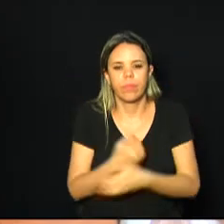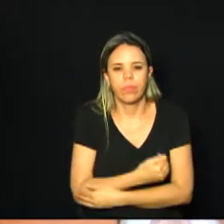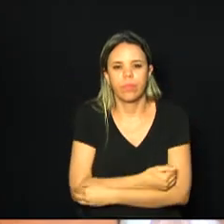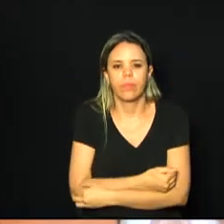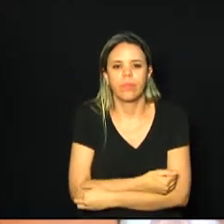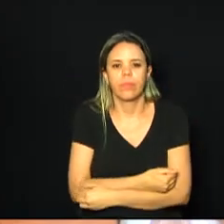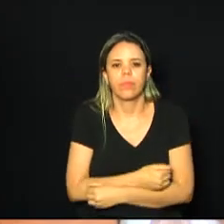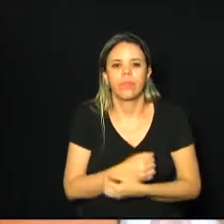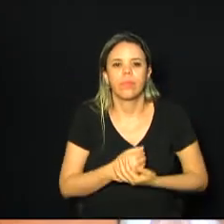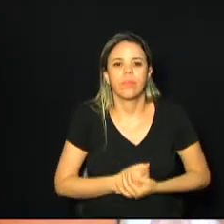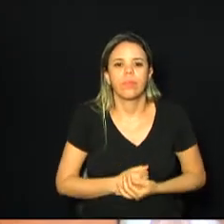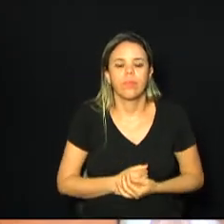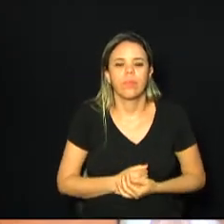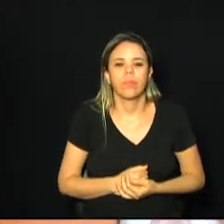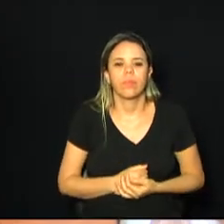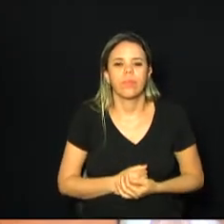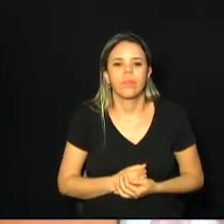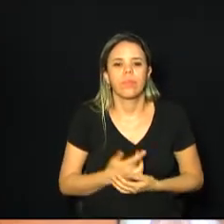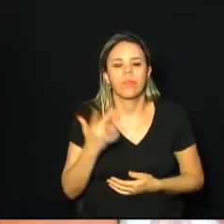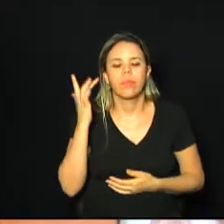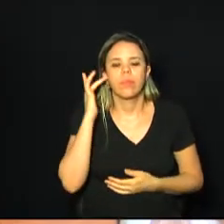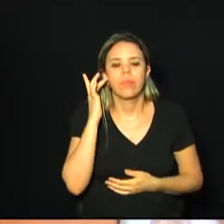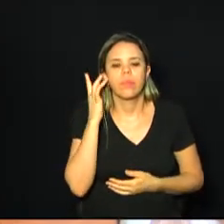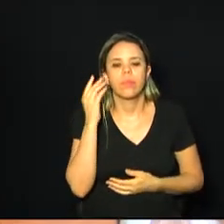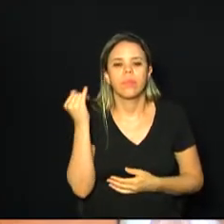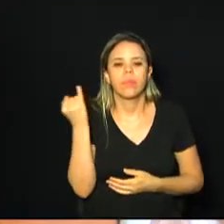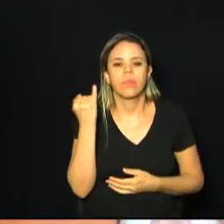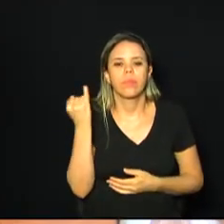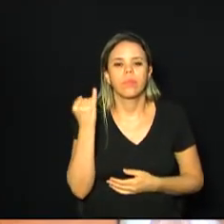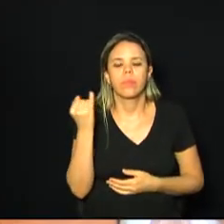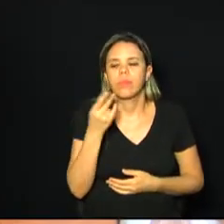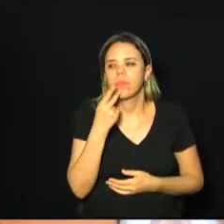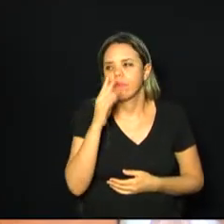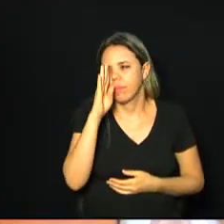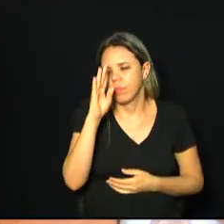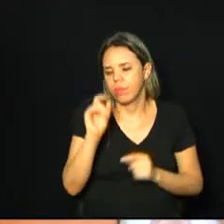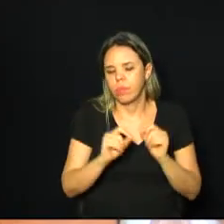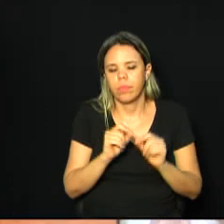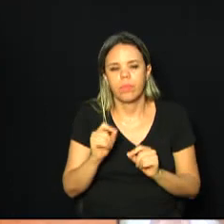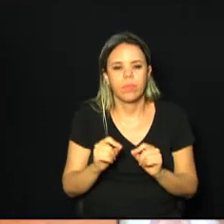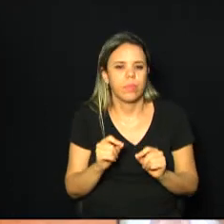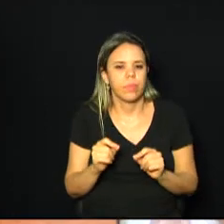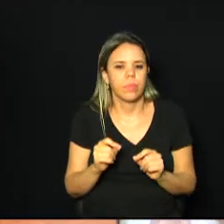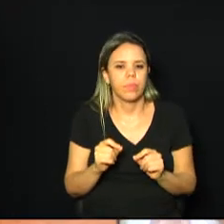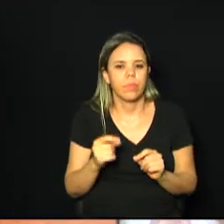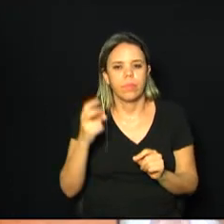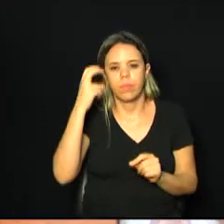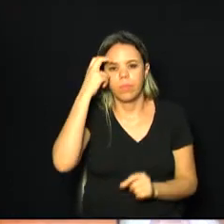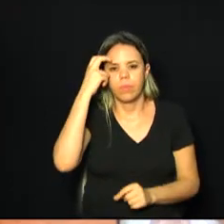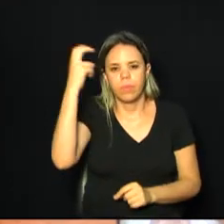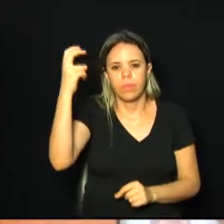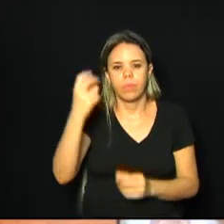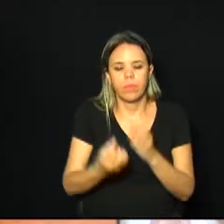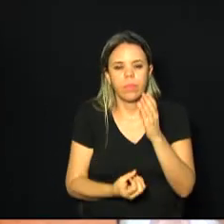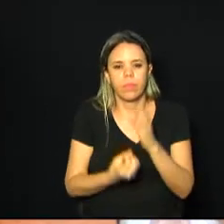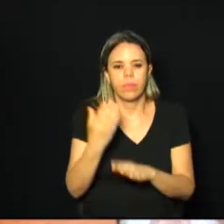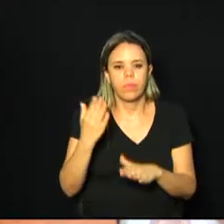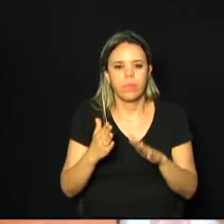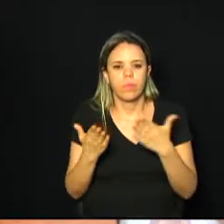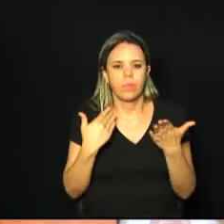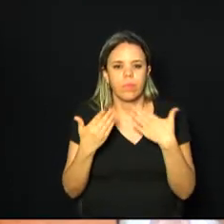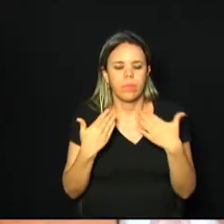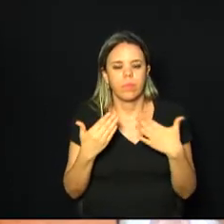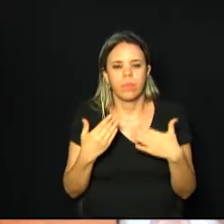E achamos até oportuno dizer e destacar a inteligência de criar esse debate dentro de uma